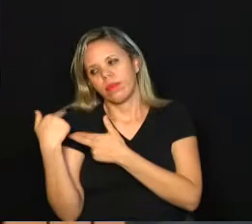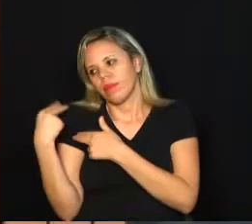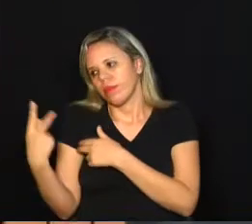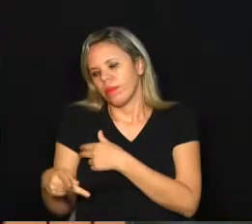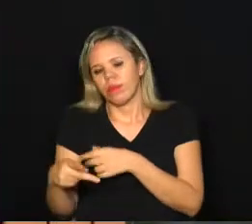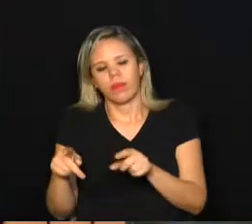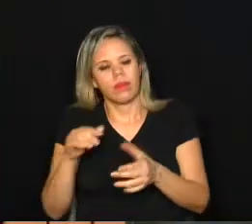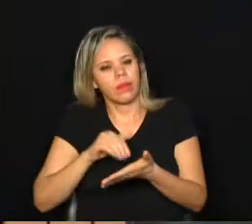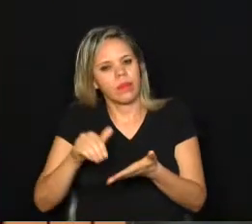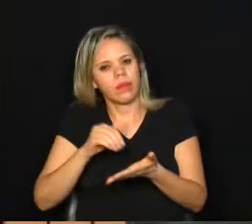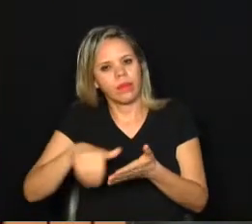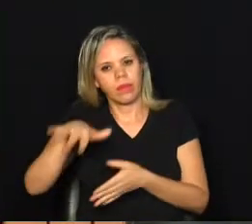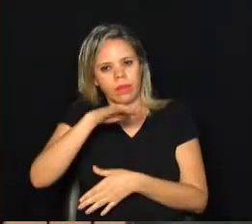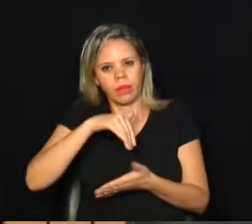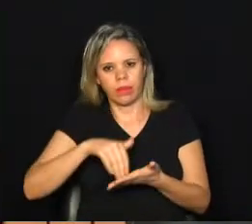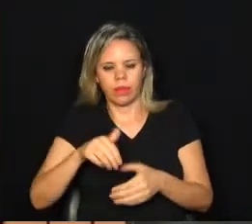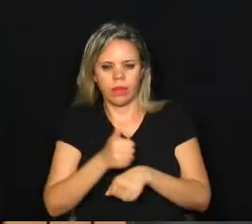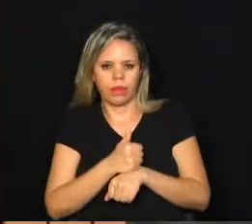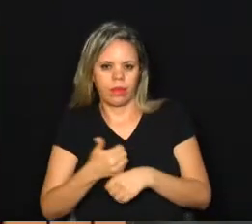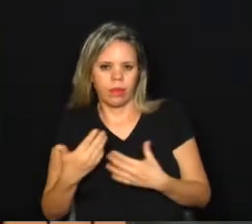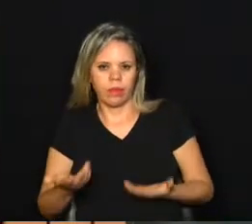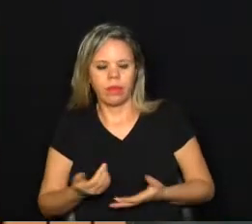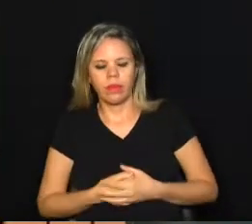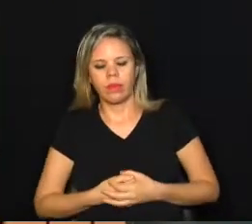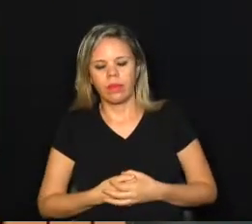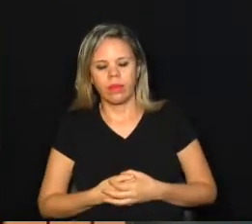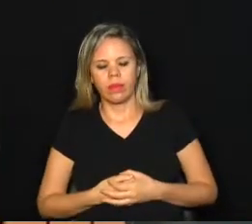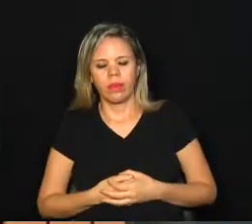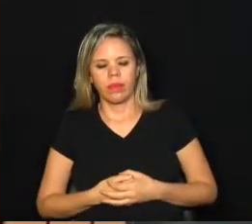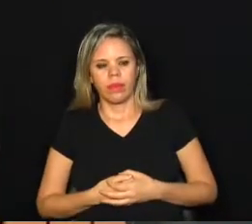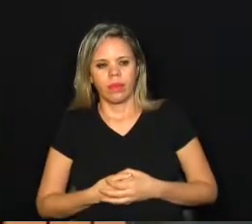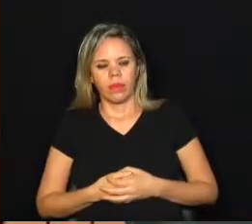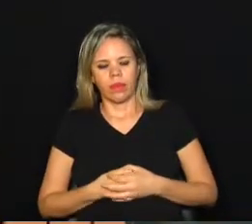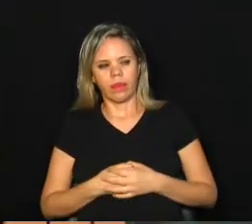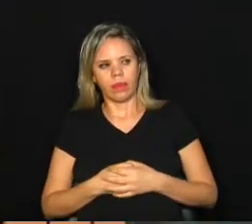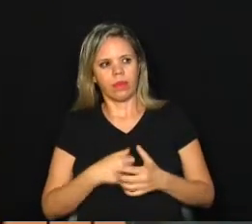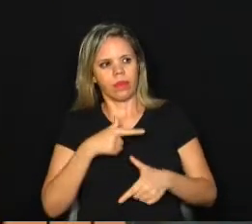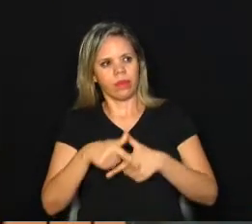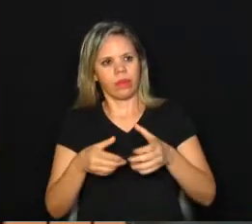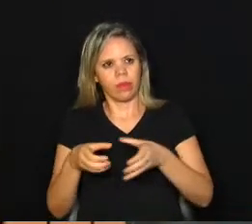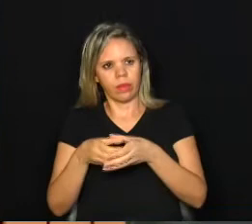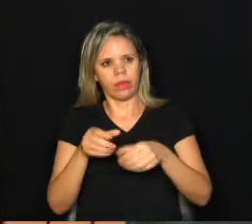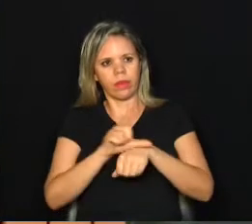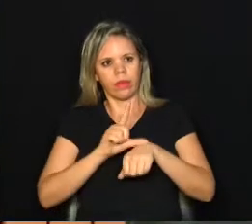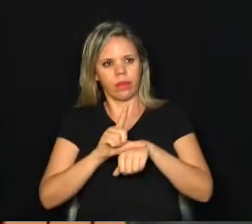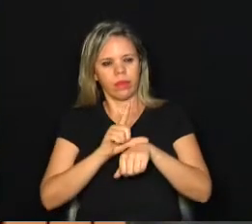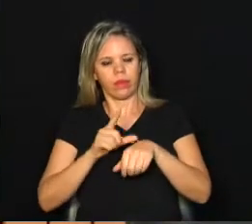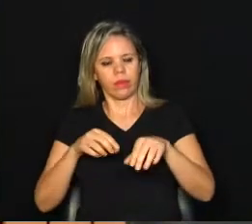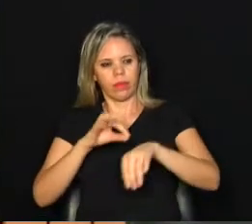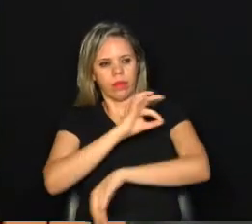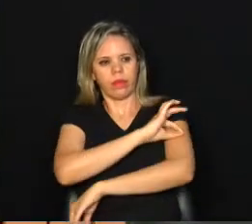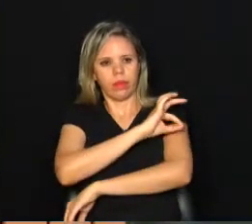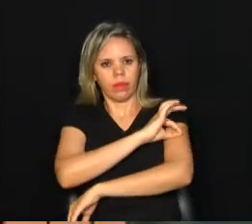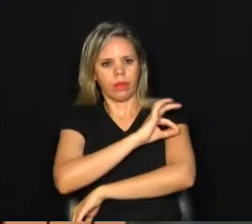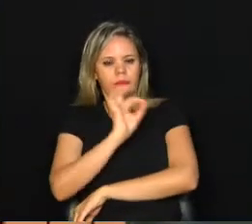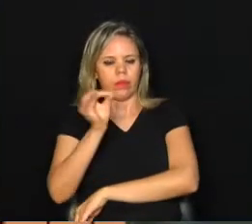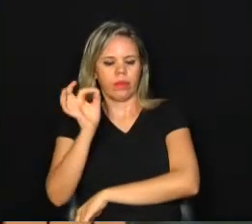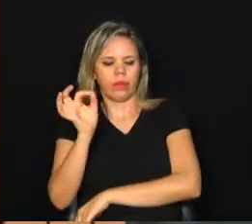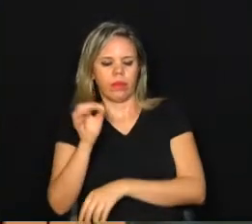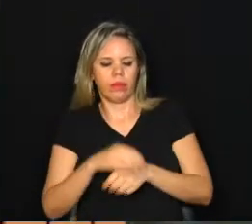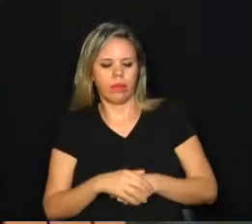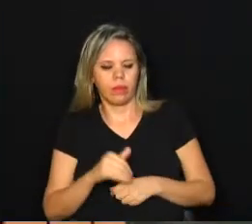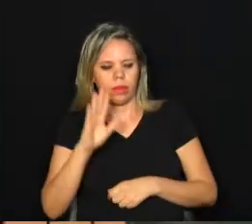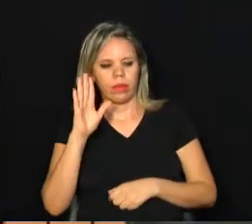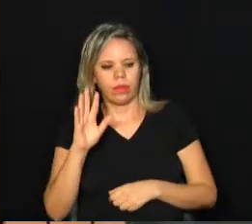aos secretários, né? Então, esse trabalho conjunto do Legislativo e do Executivo, com certeza, quanto